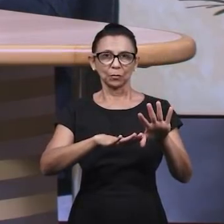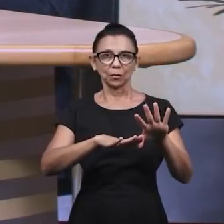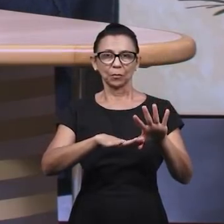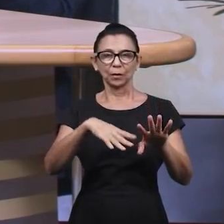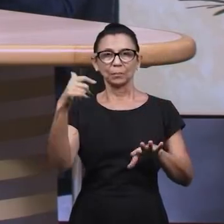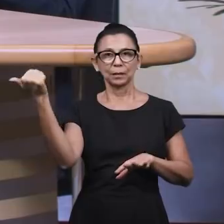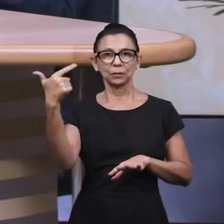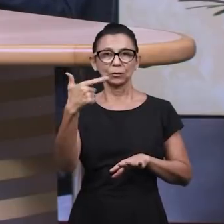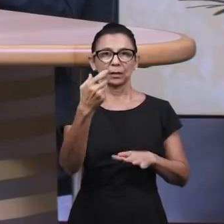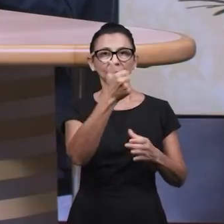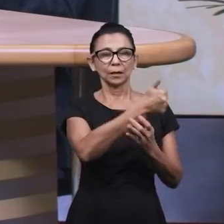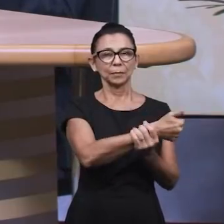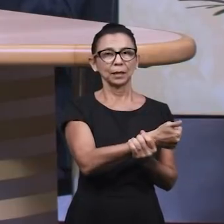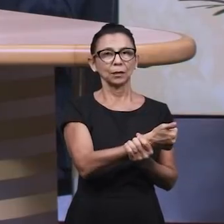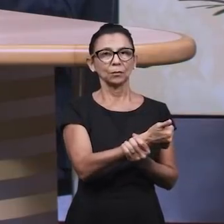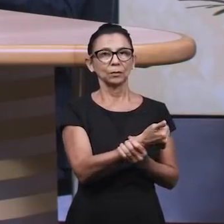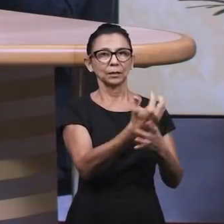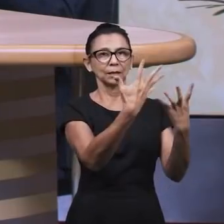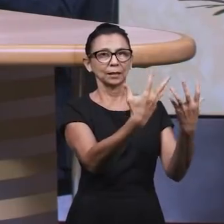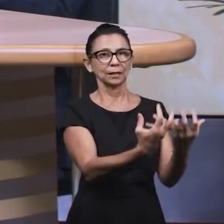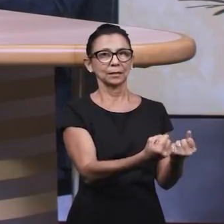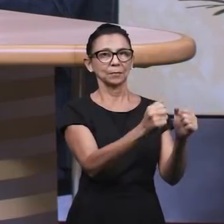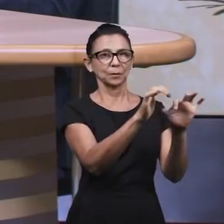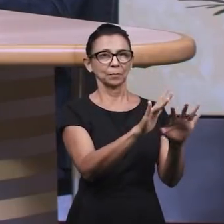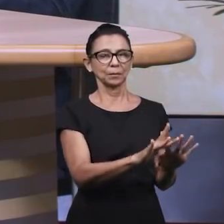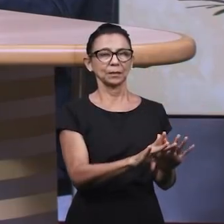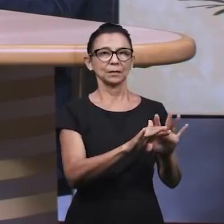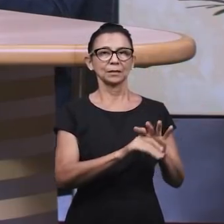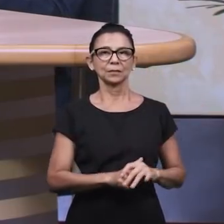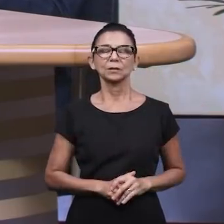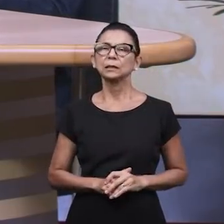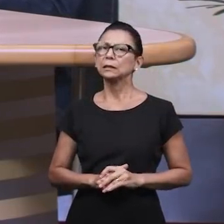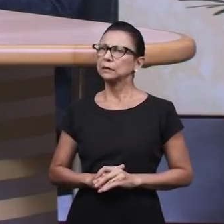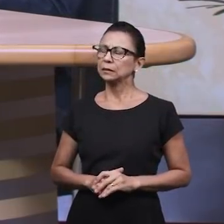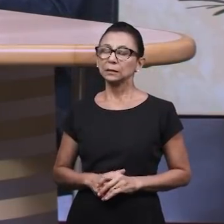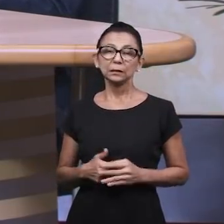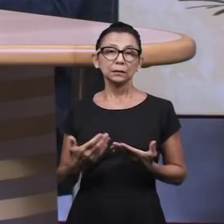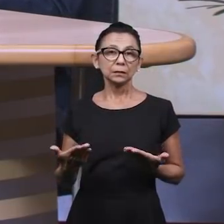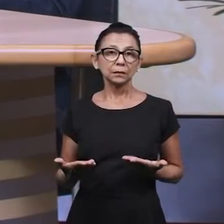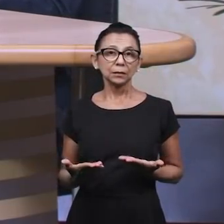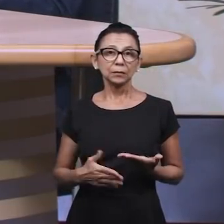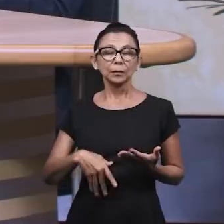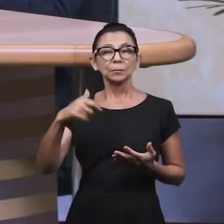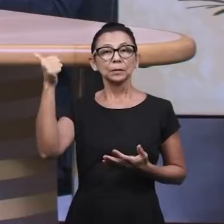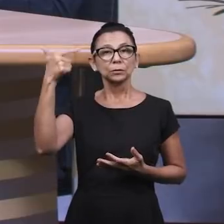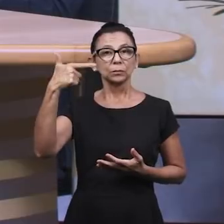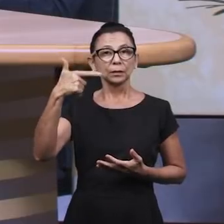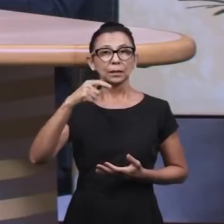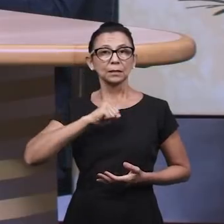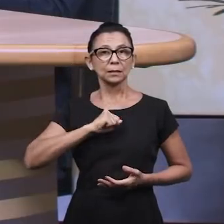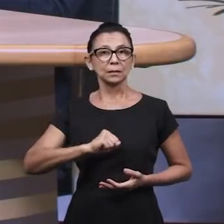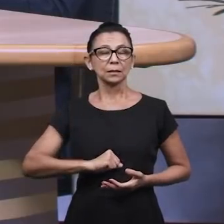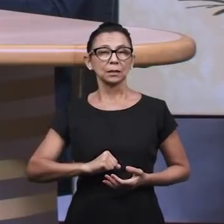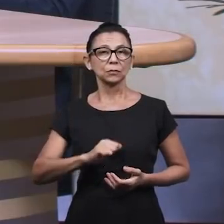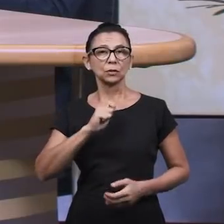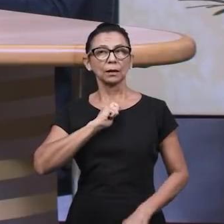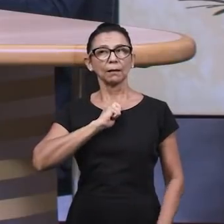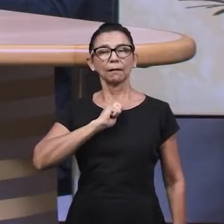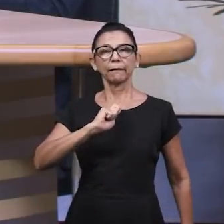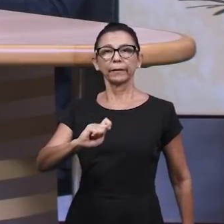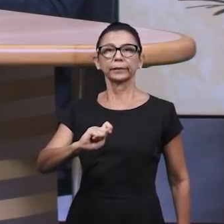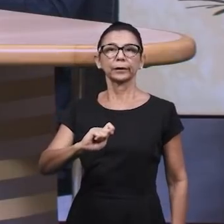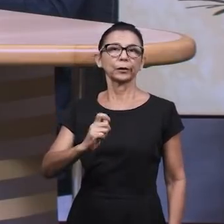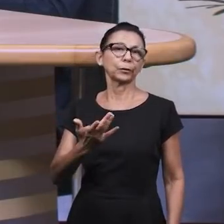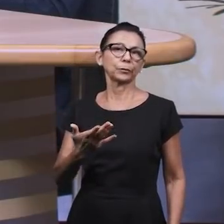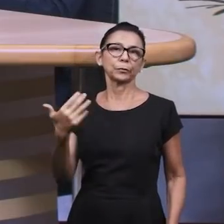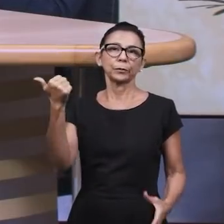que o sacerdócio do Senhor Jesus no Velho Testamento era algo que ia muito mais além do que o sacerdote de Arão, ou muito mais além